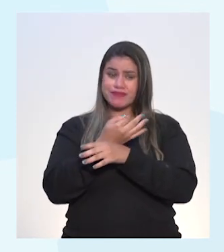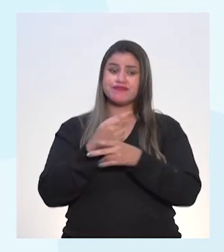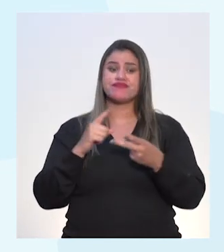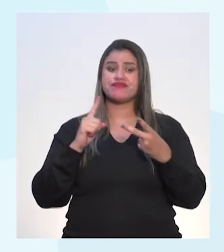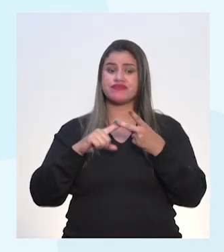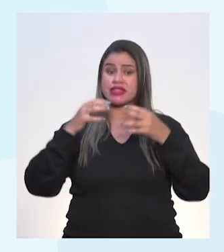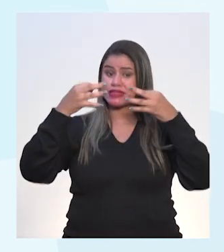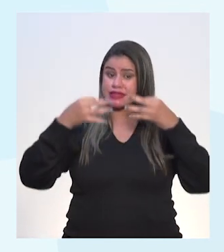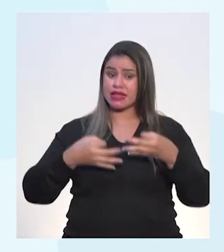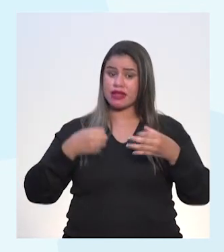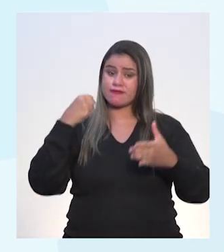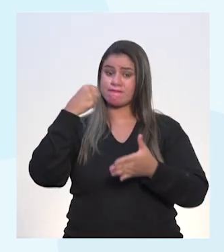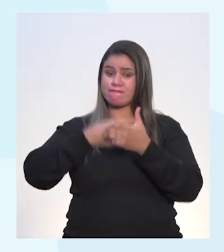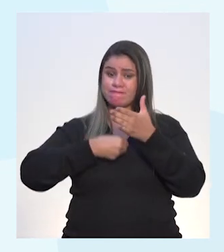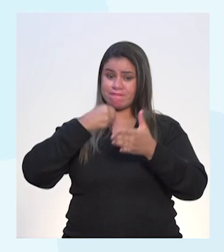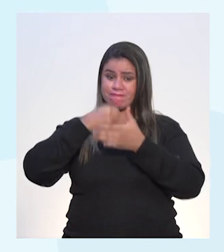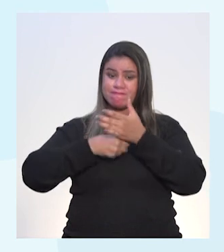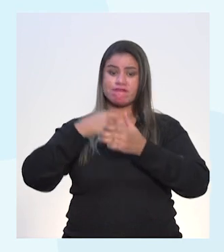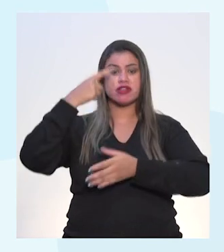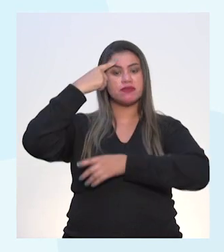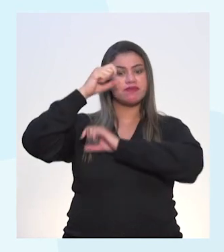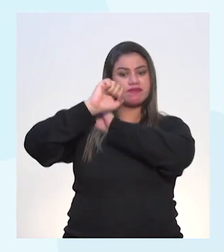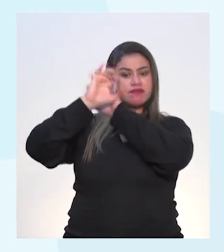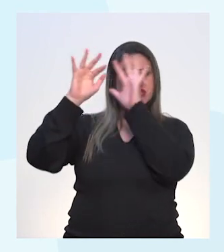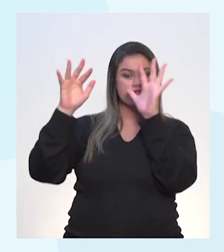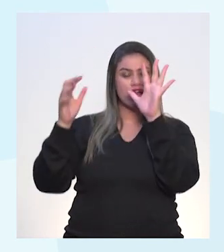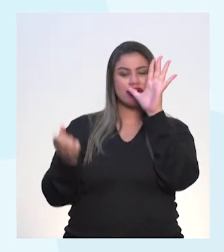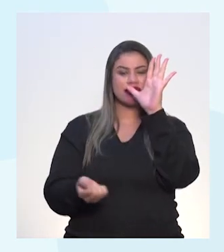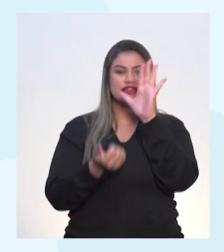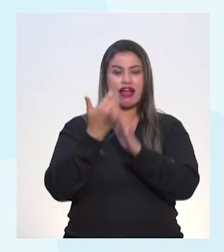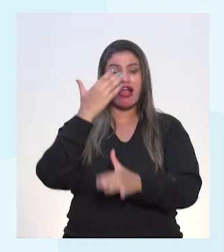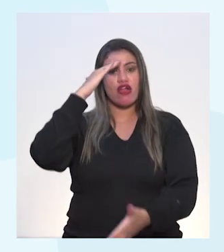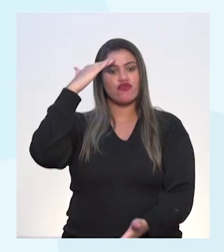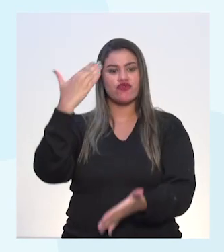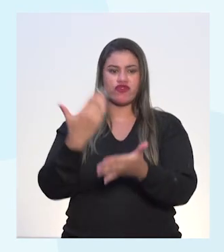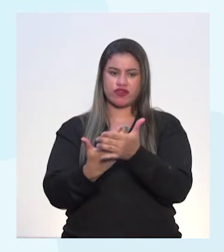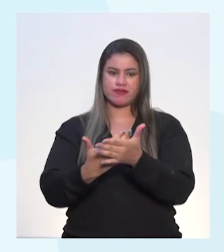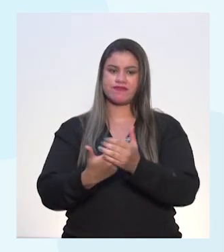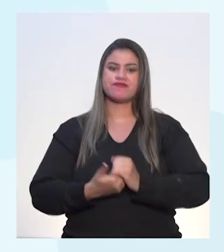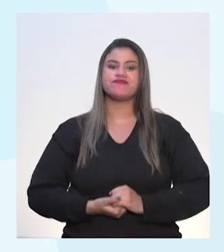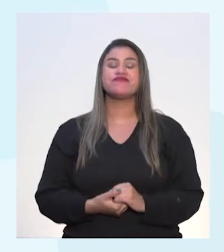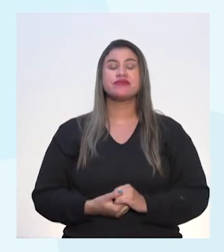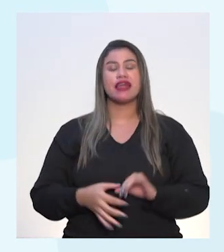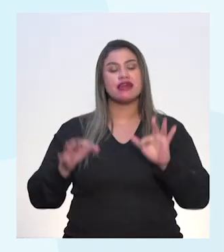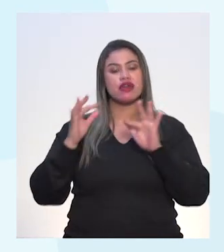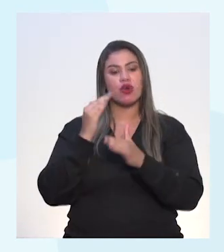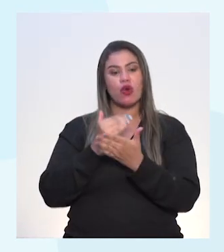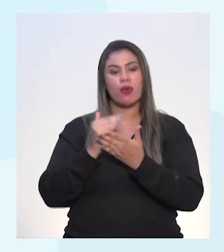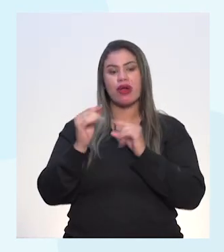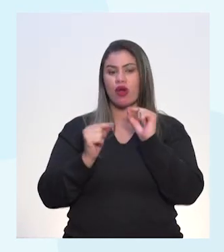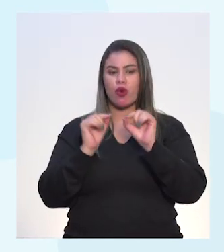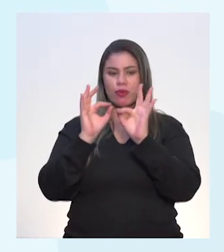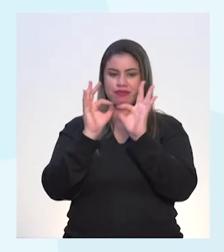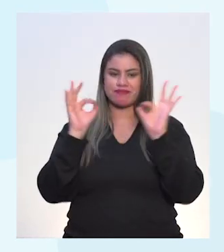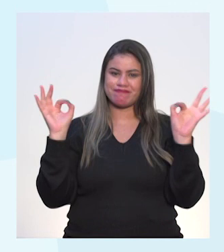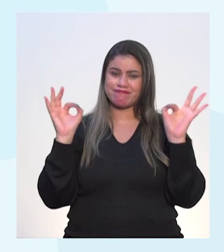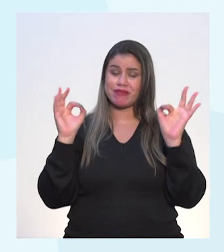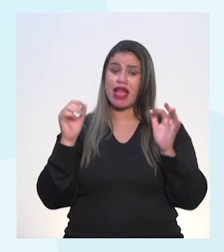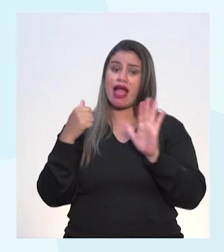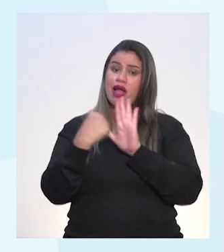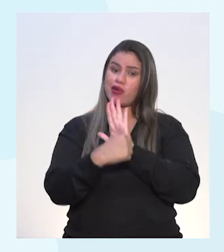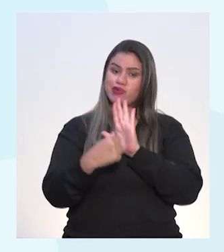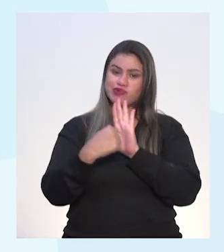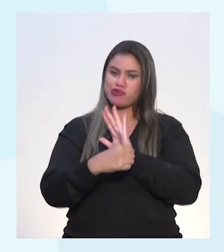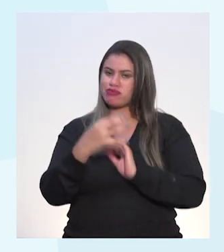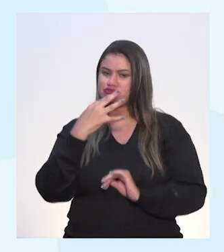persistência imaginação criativa e confiança e para gente começar a nossa aula vocês